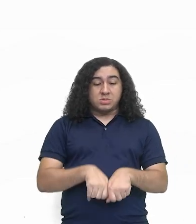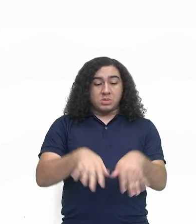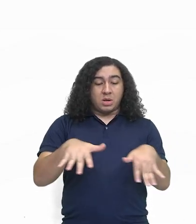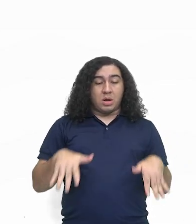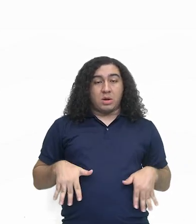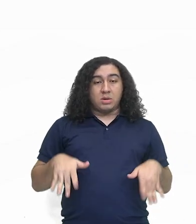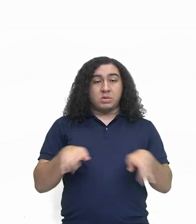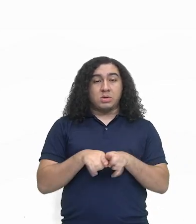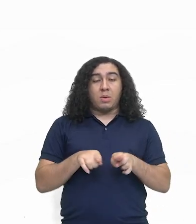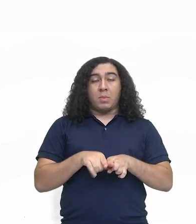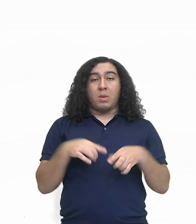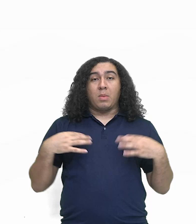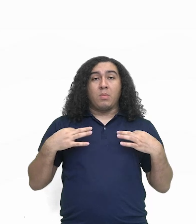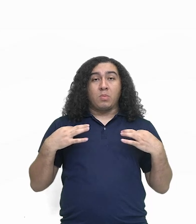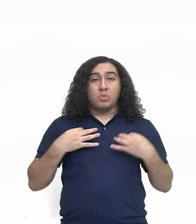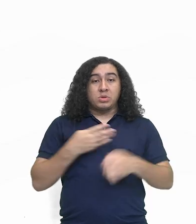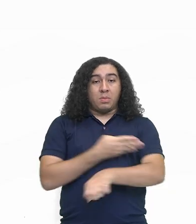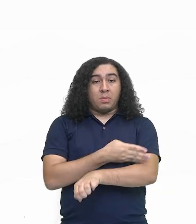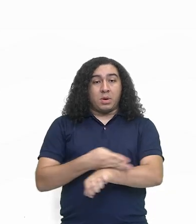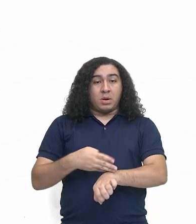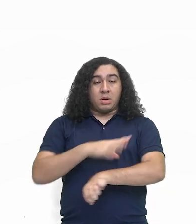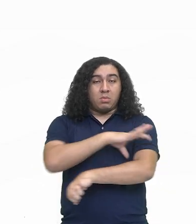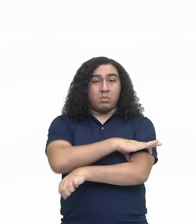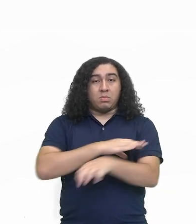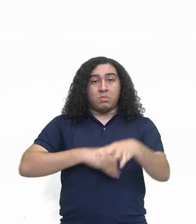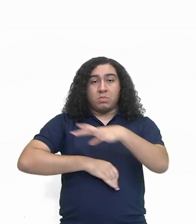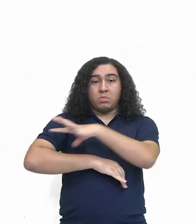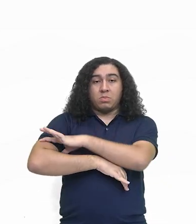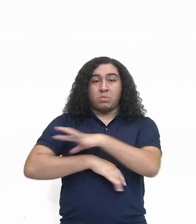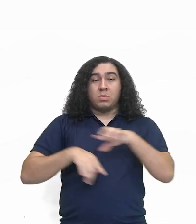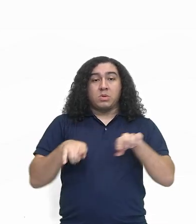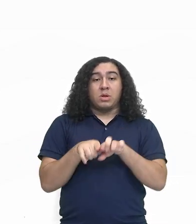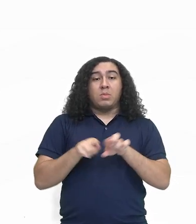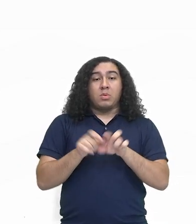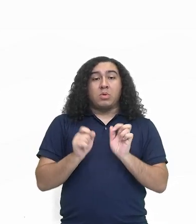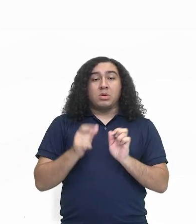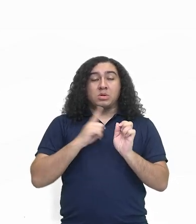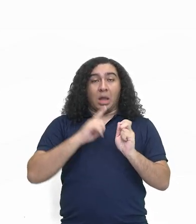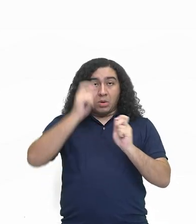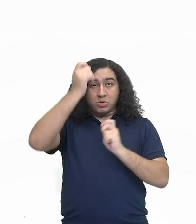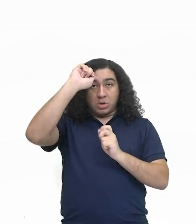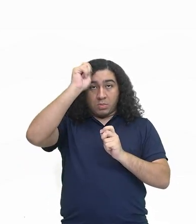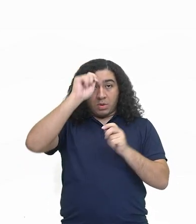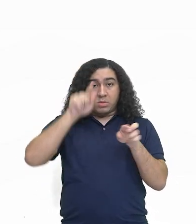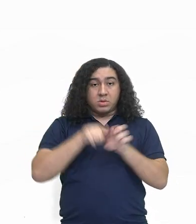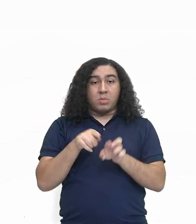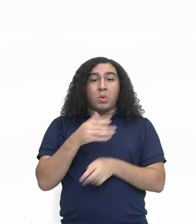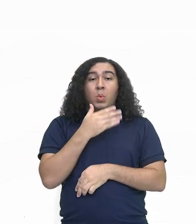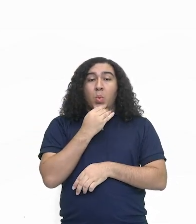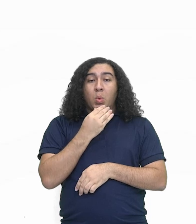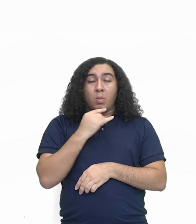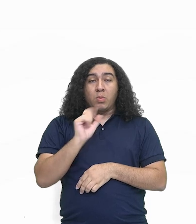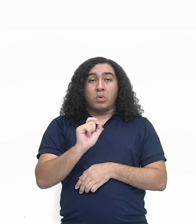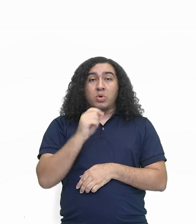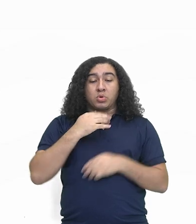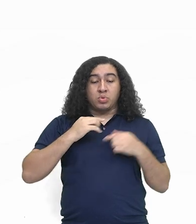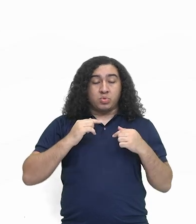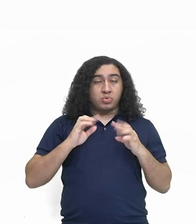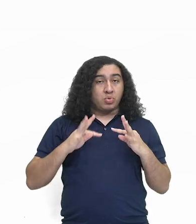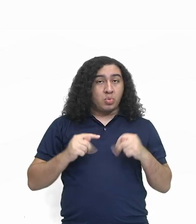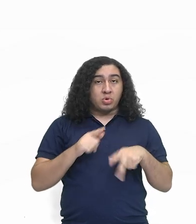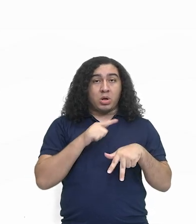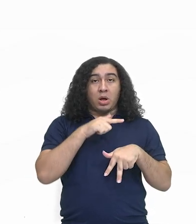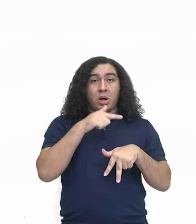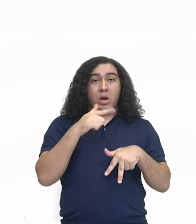E uma blusa branca, uma camisa branca e um adorno na cabeça. E os homens aí vestidos todos de branco, como se